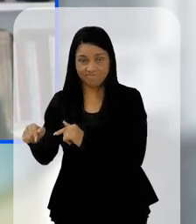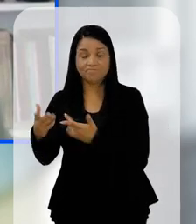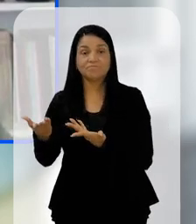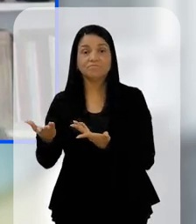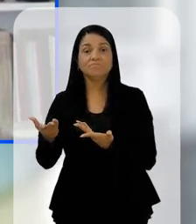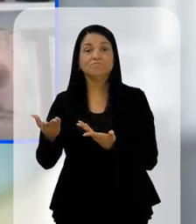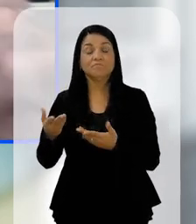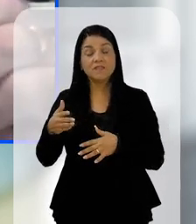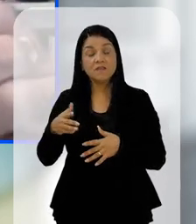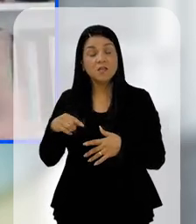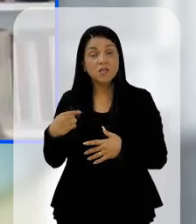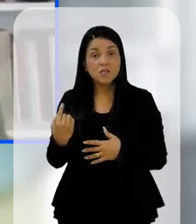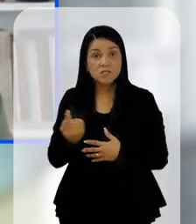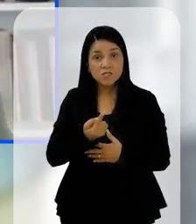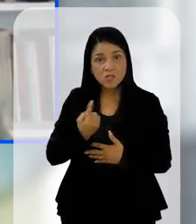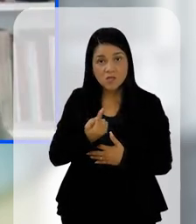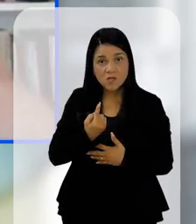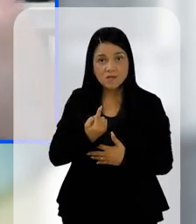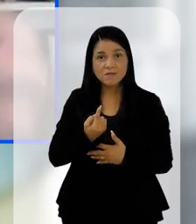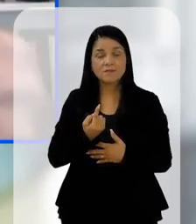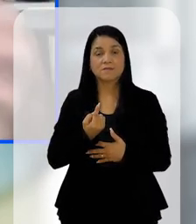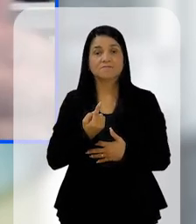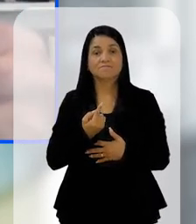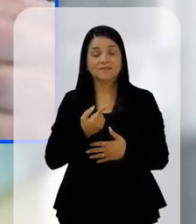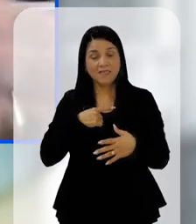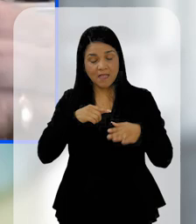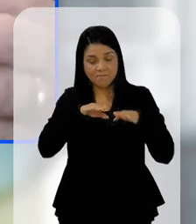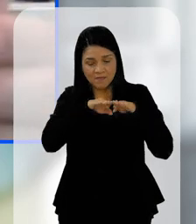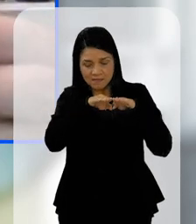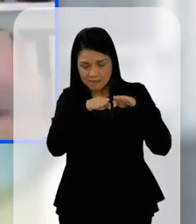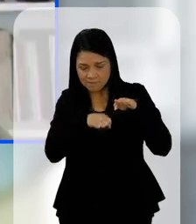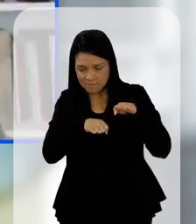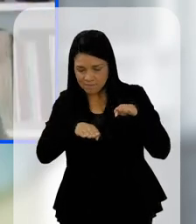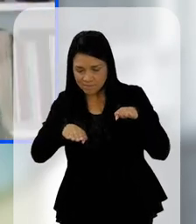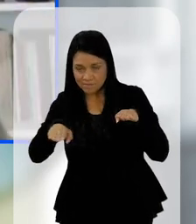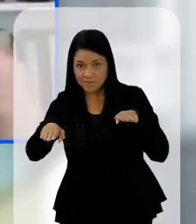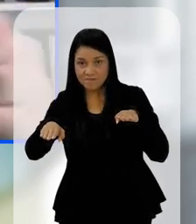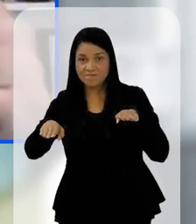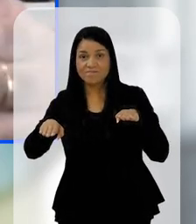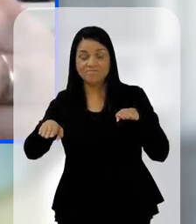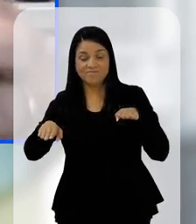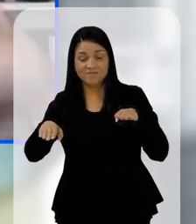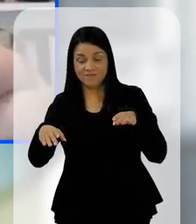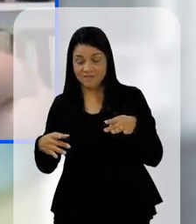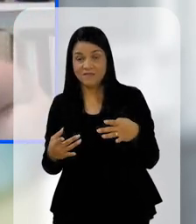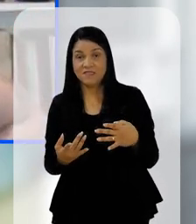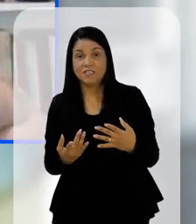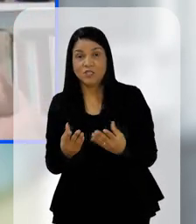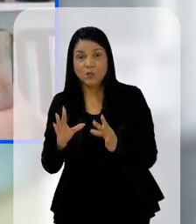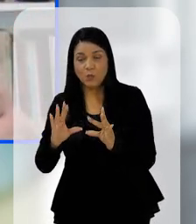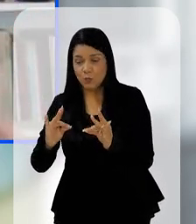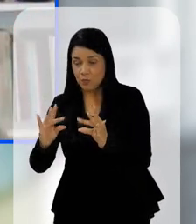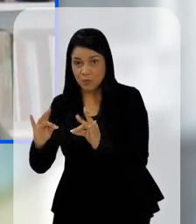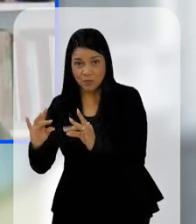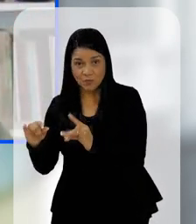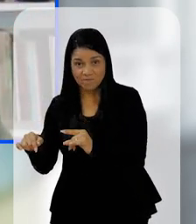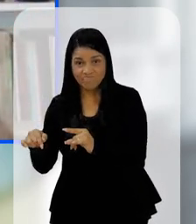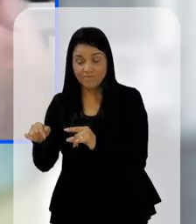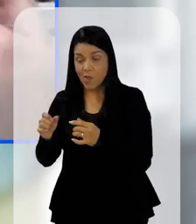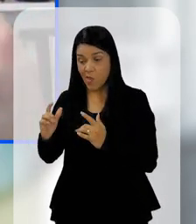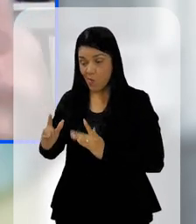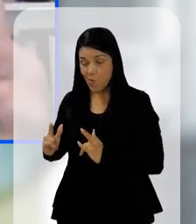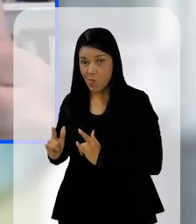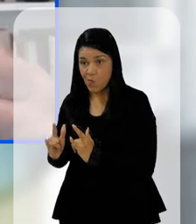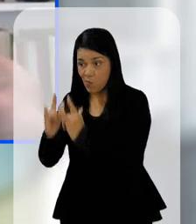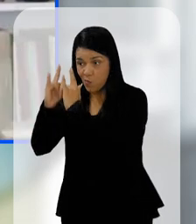nesta nossa situação, nós temos terrenos baixos, planos e úmidos, e a ocupação destes terrenos